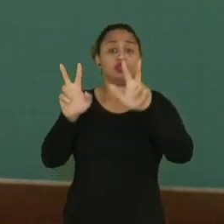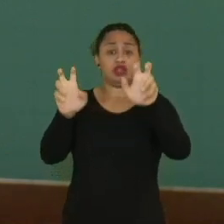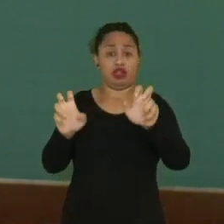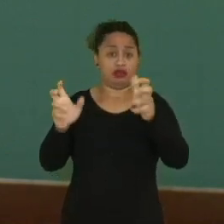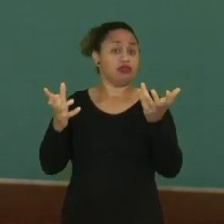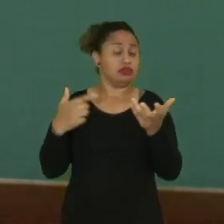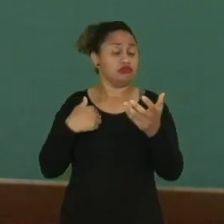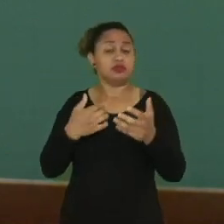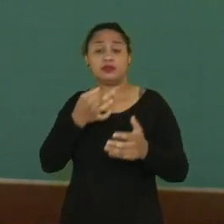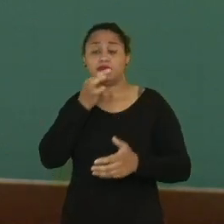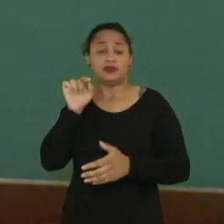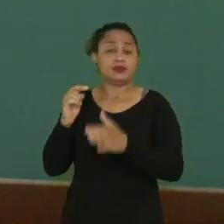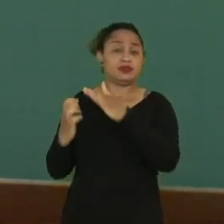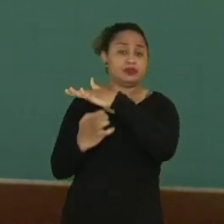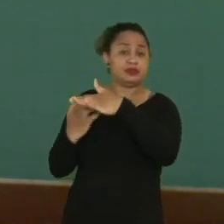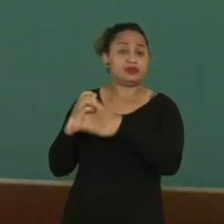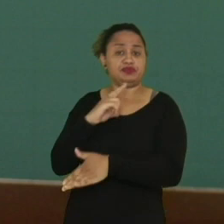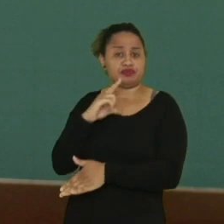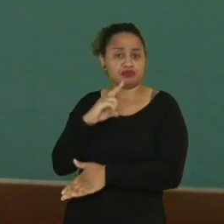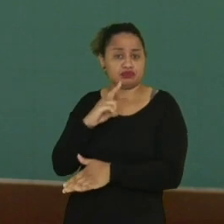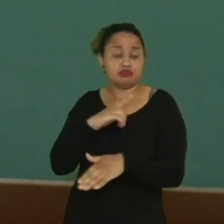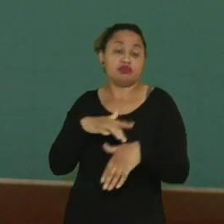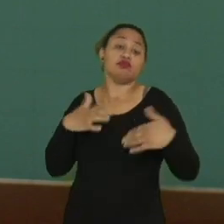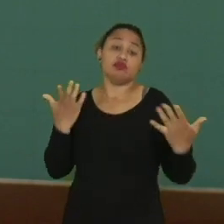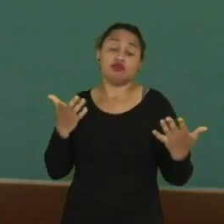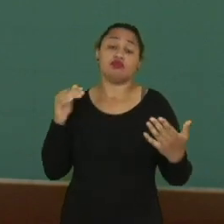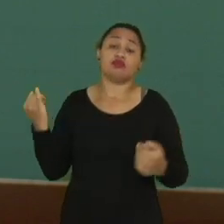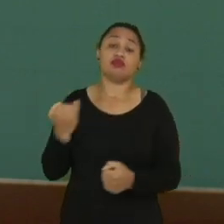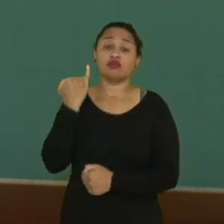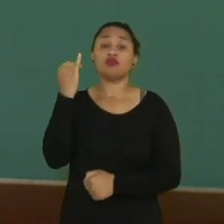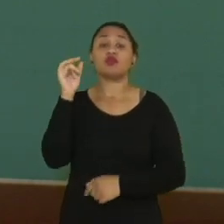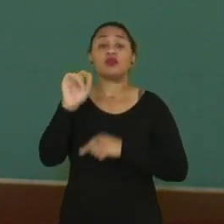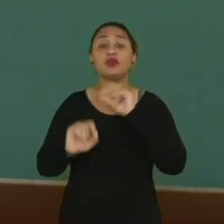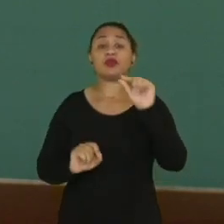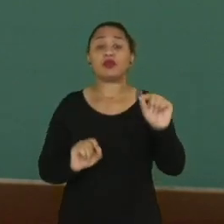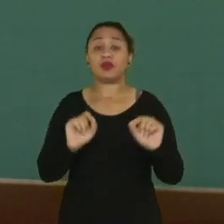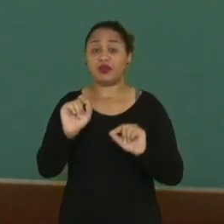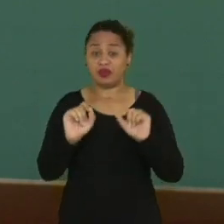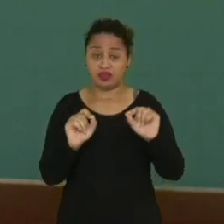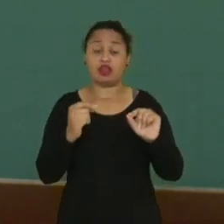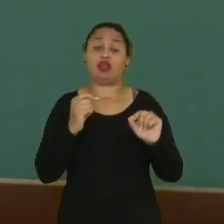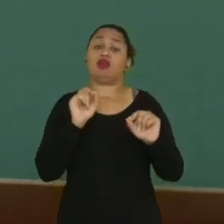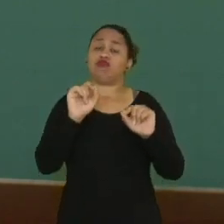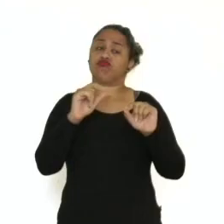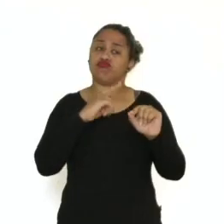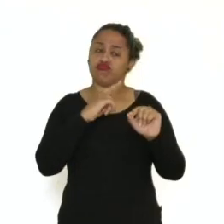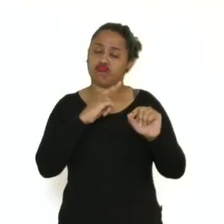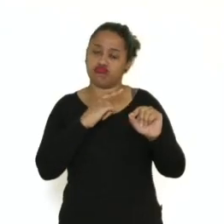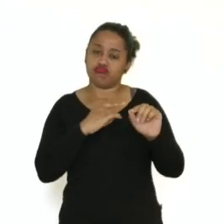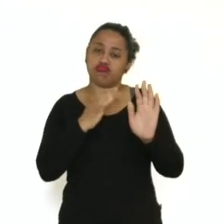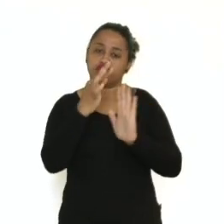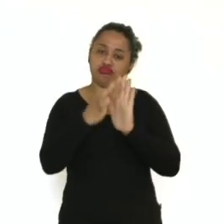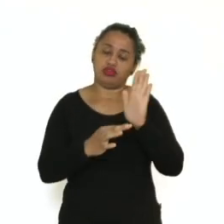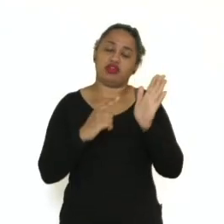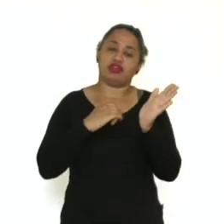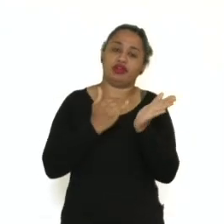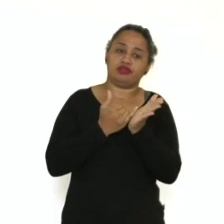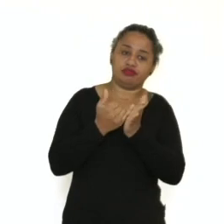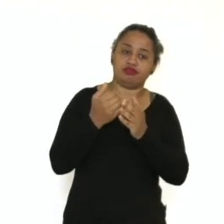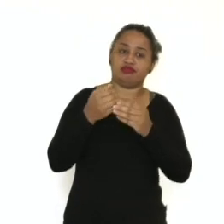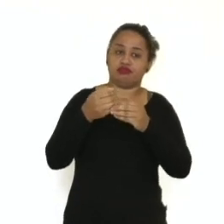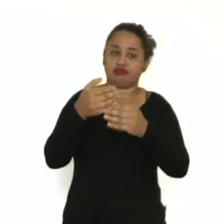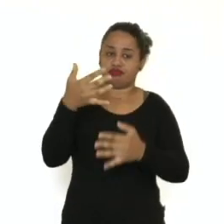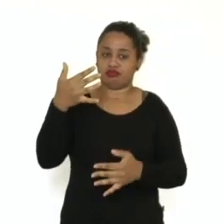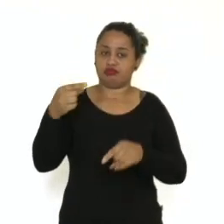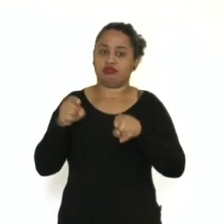determinado assunto. Então, você tem que levar em consideração que a composição dele vai ter introdução,